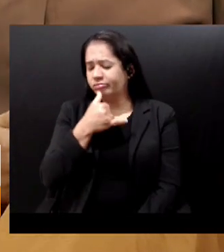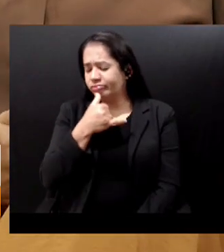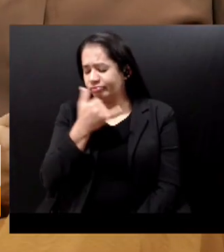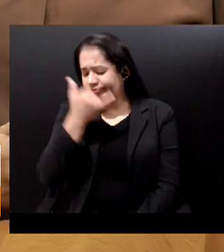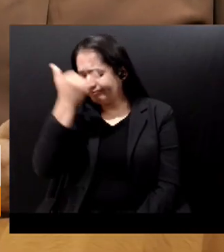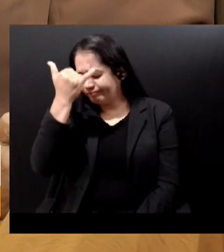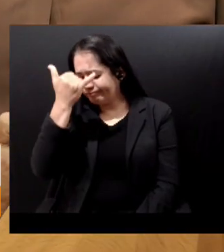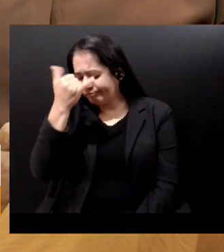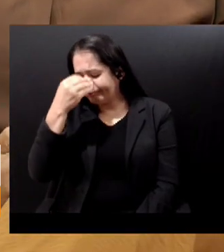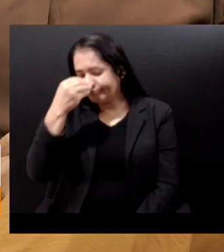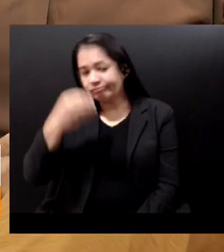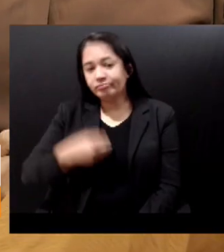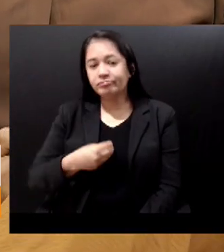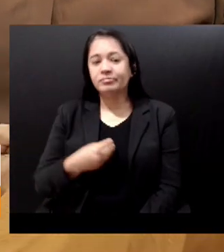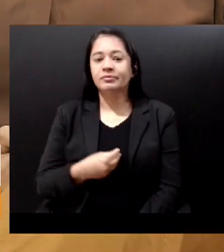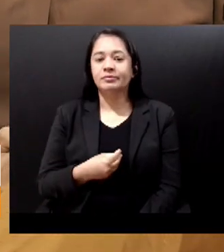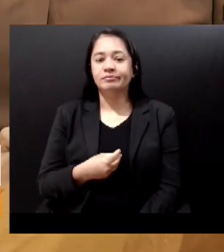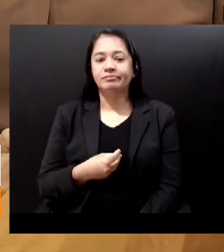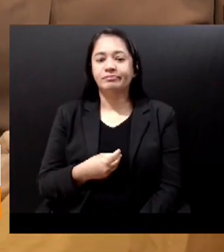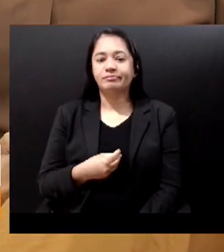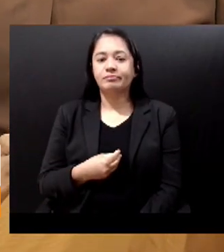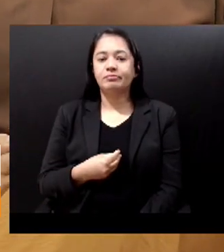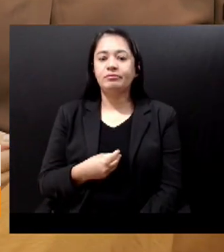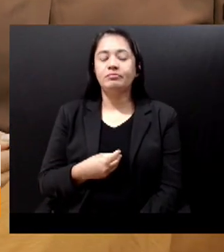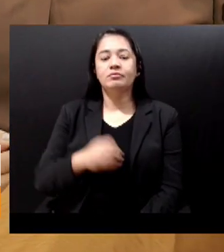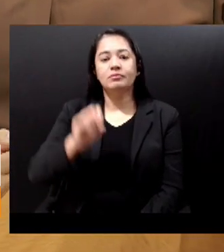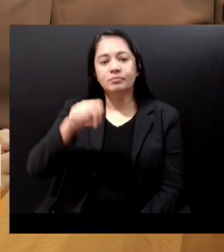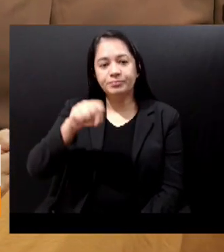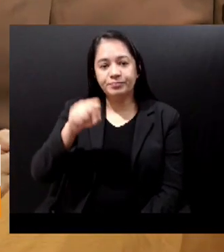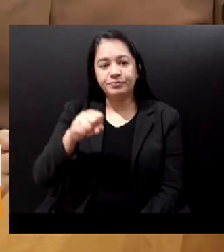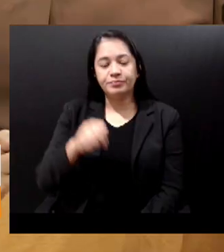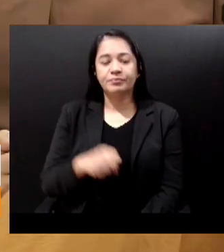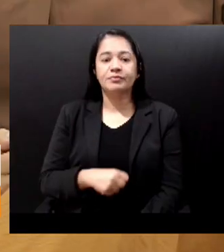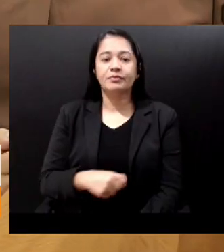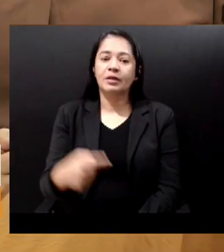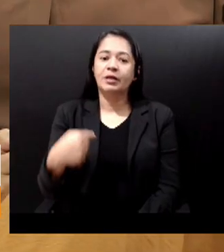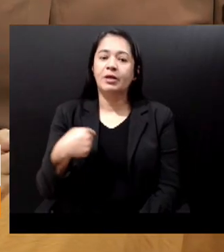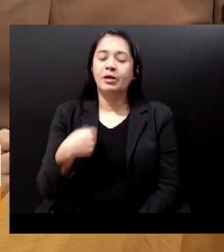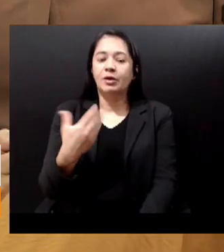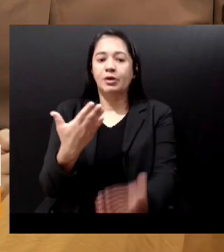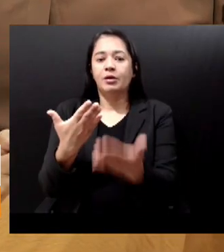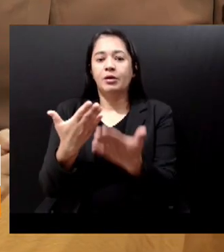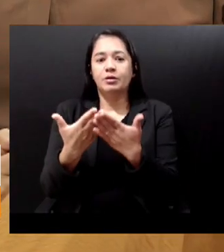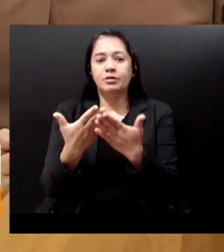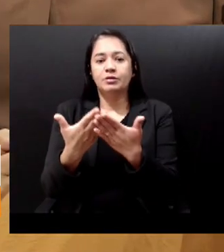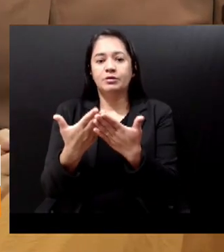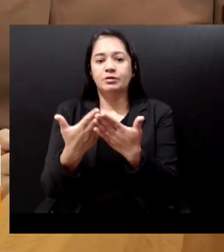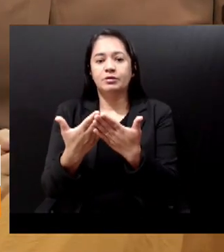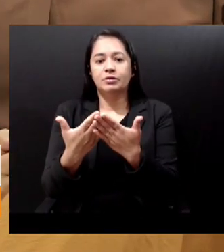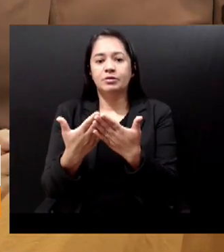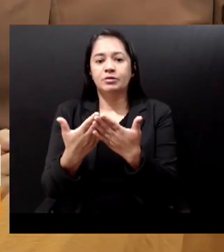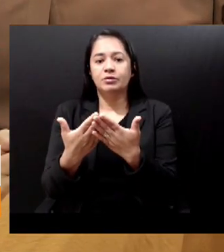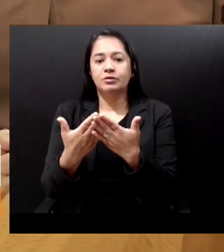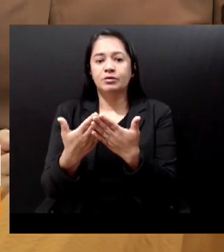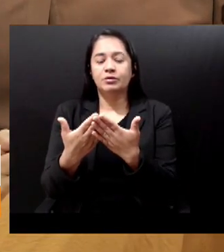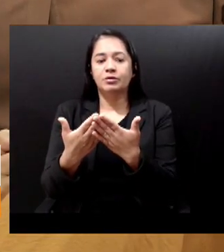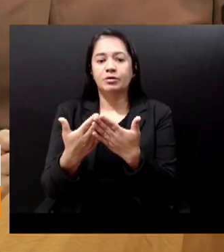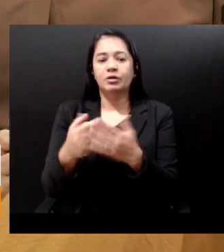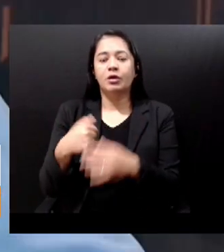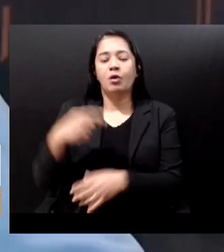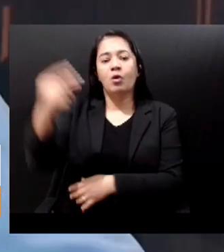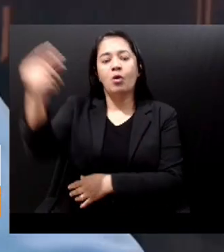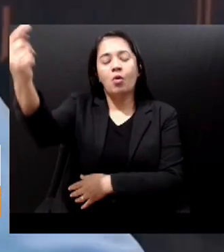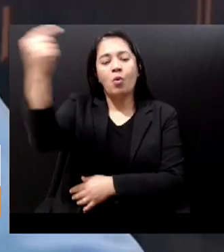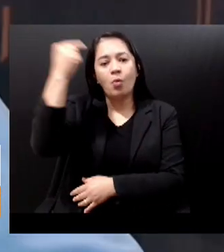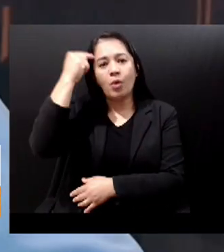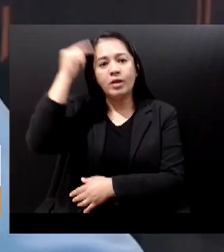gente. Sim. Eu até estava estudando sobre o tema e me veio muito a ideia de que se a inveja